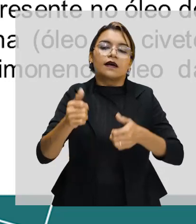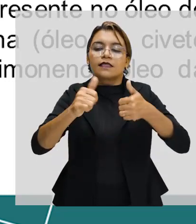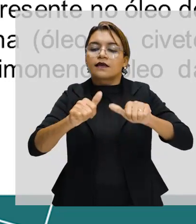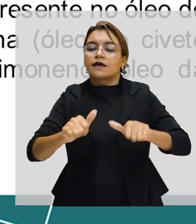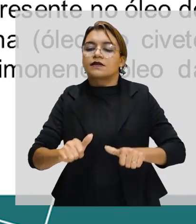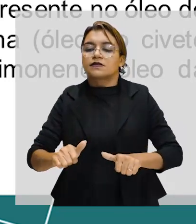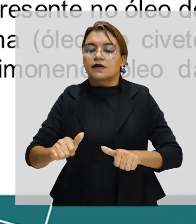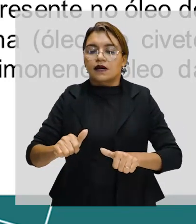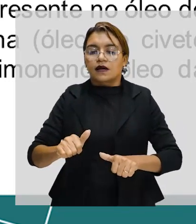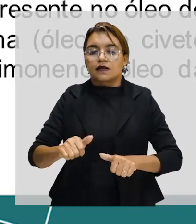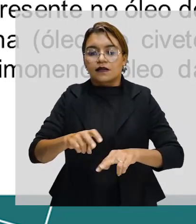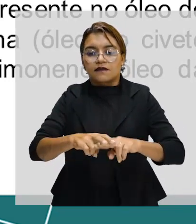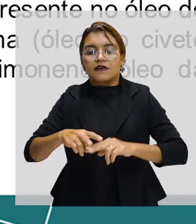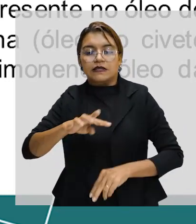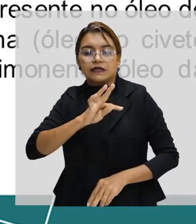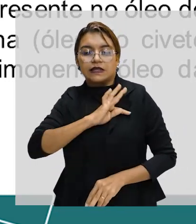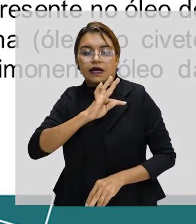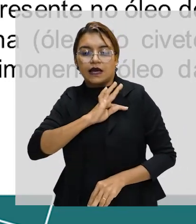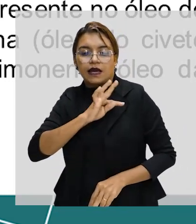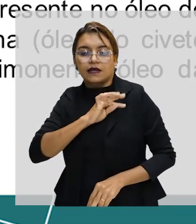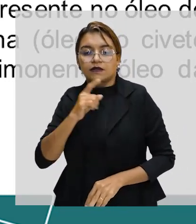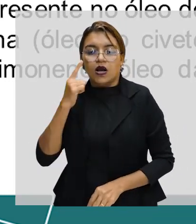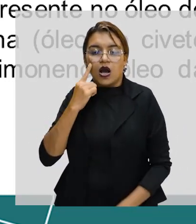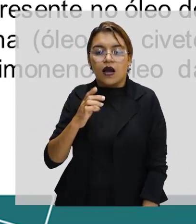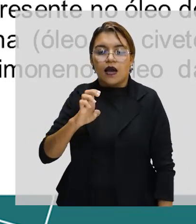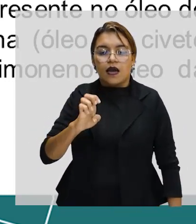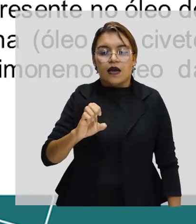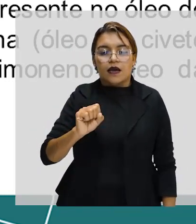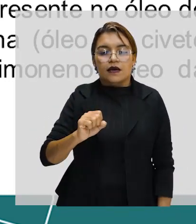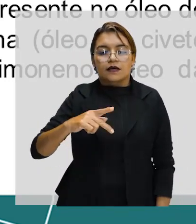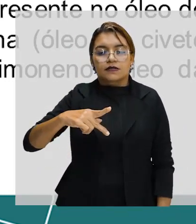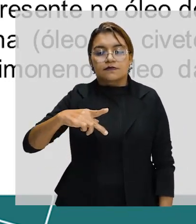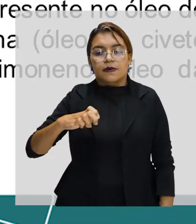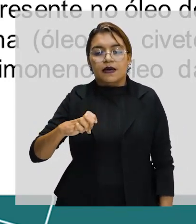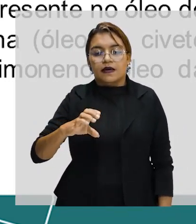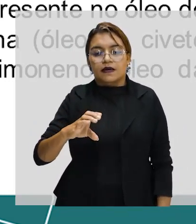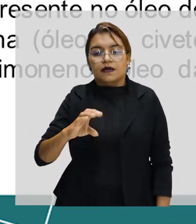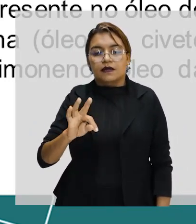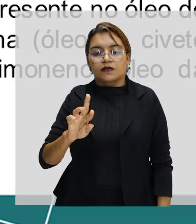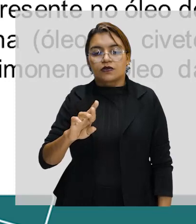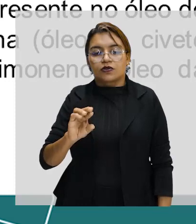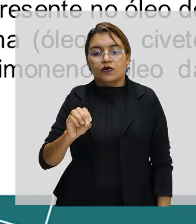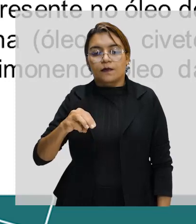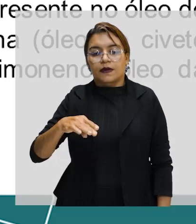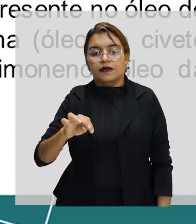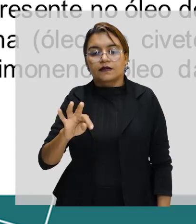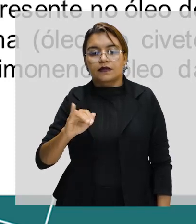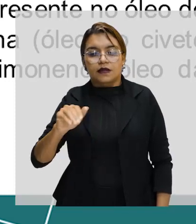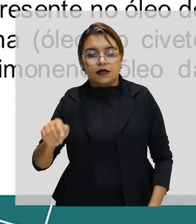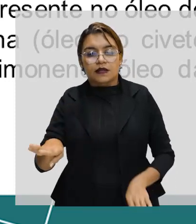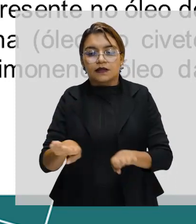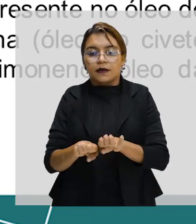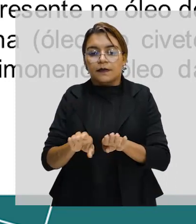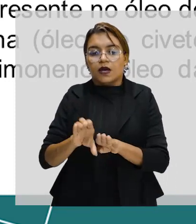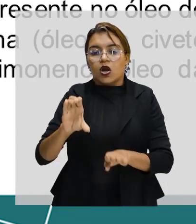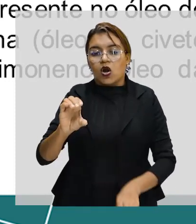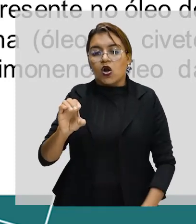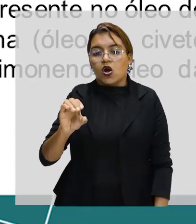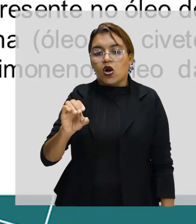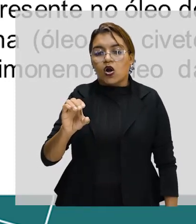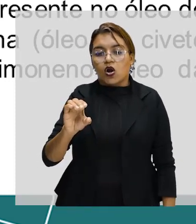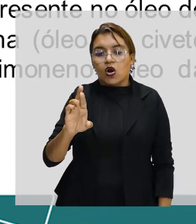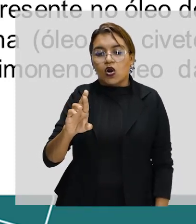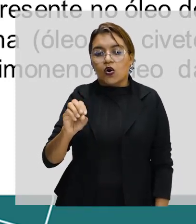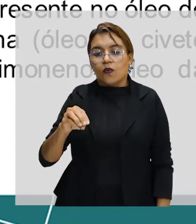espectrometria, cromatografia. Alguns óleos possuem até 30 componentes, sendo